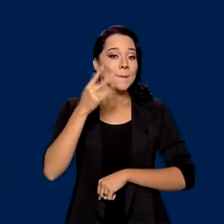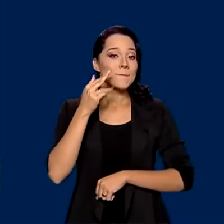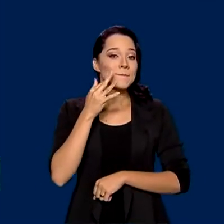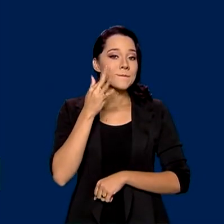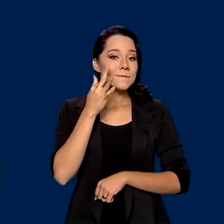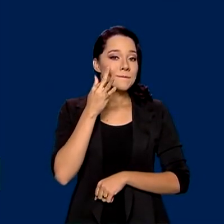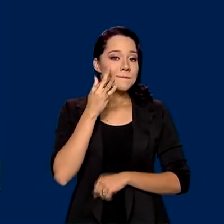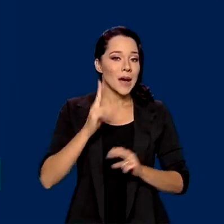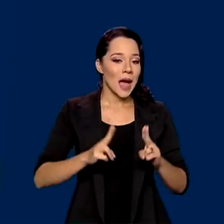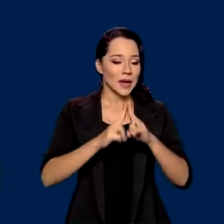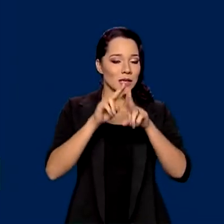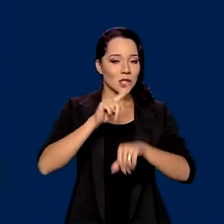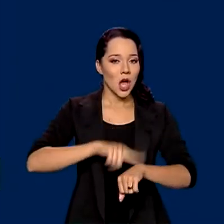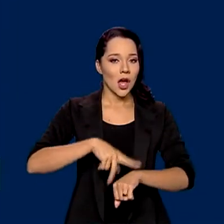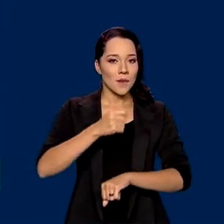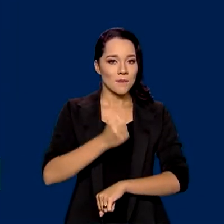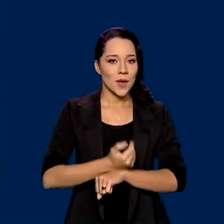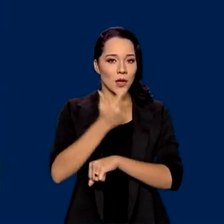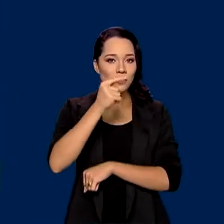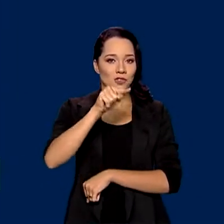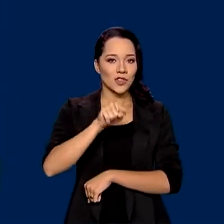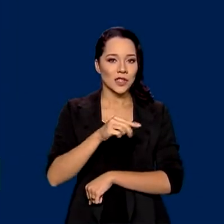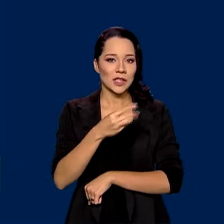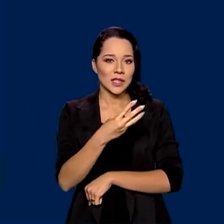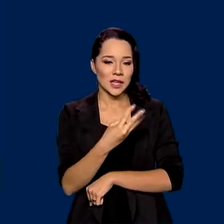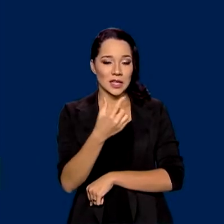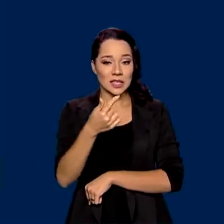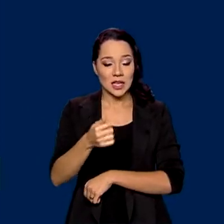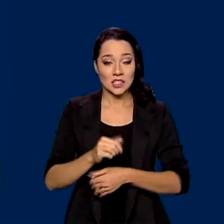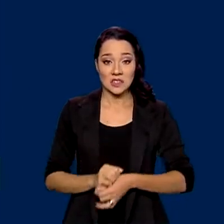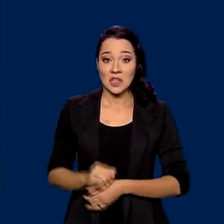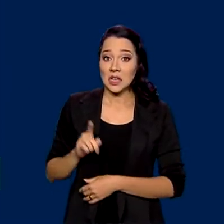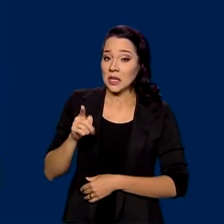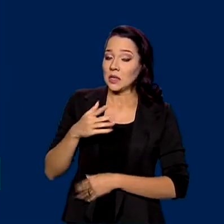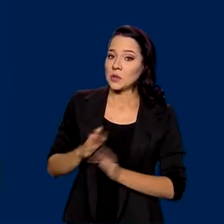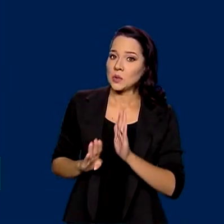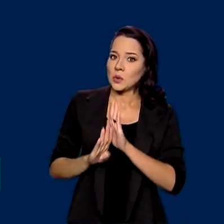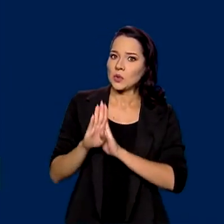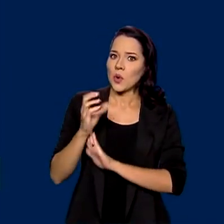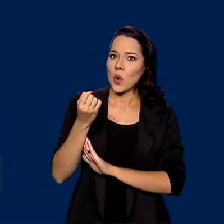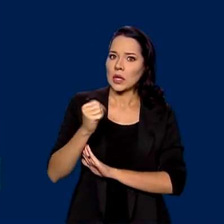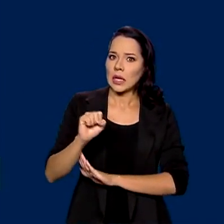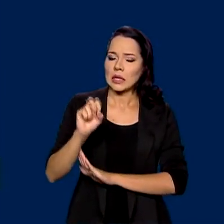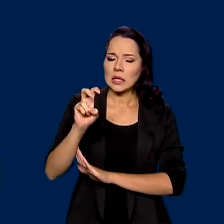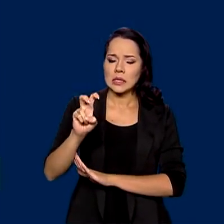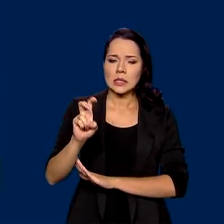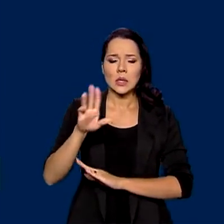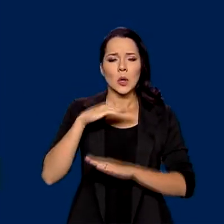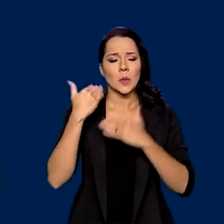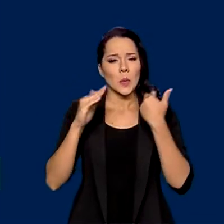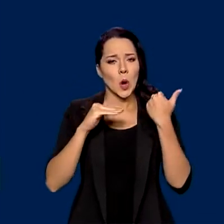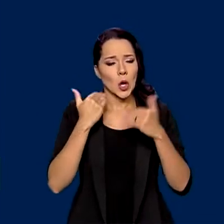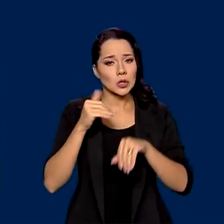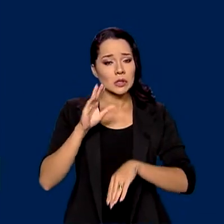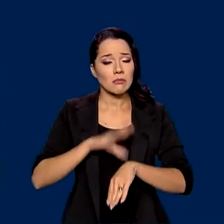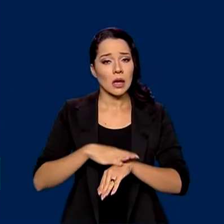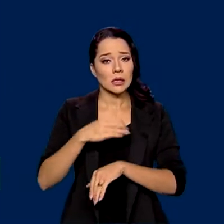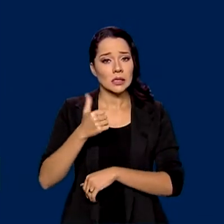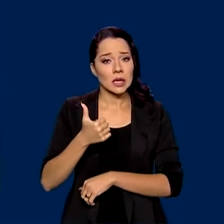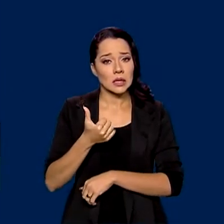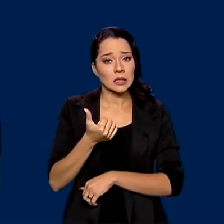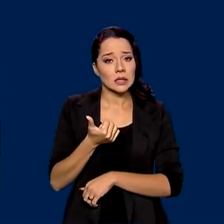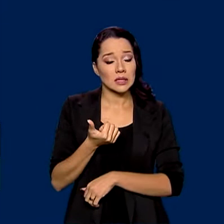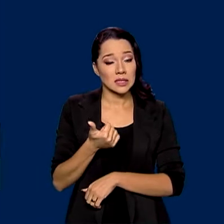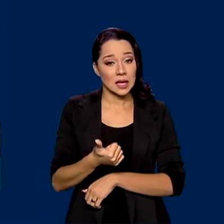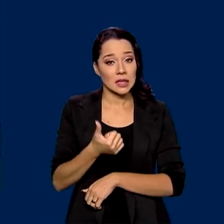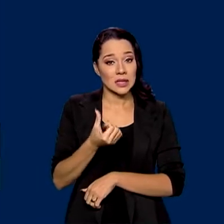Meio-dia e 37 minutos. E Priscila, subiu para 85 mortos e mais de 160